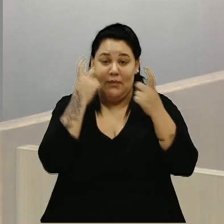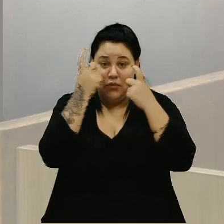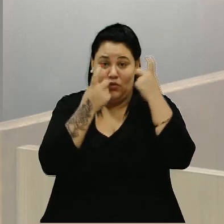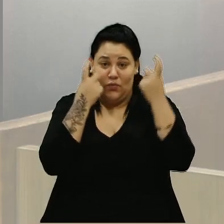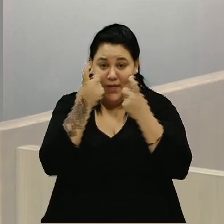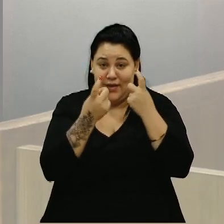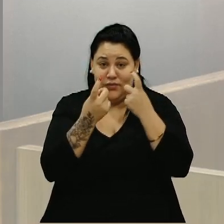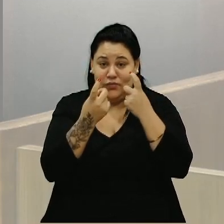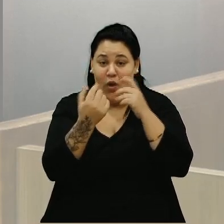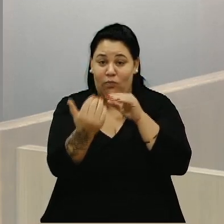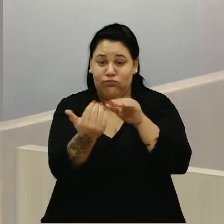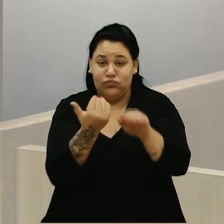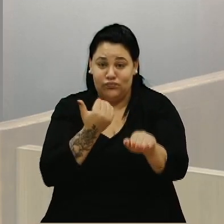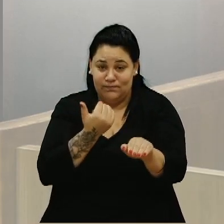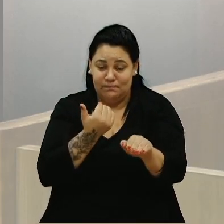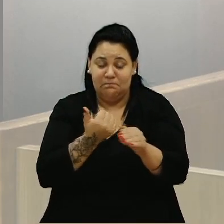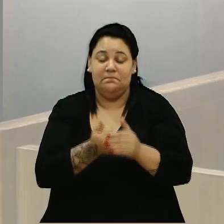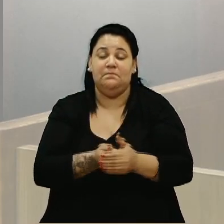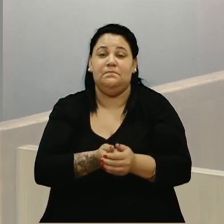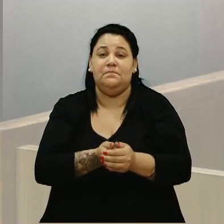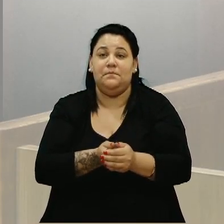via.